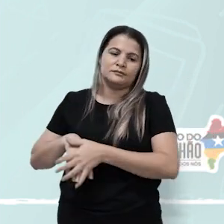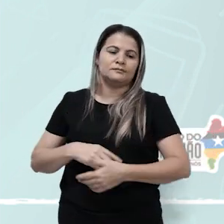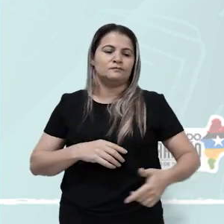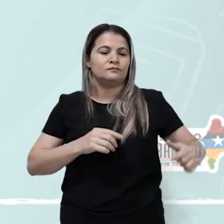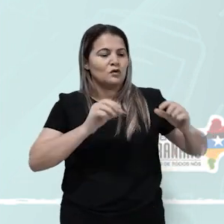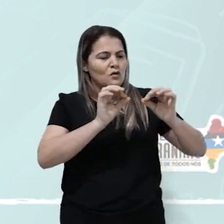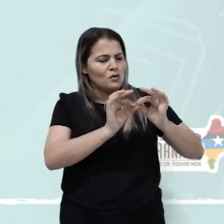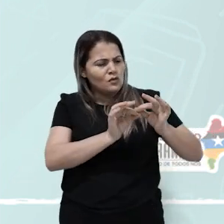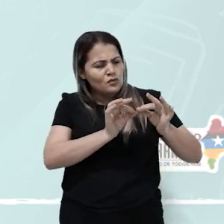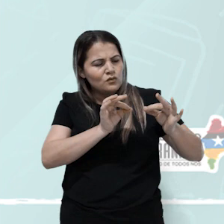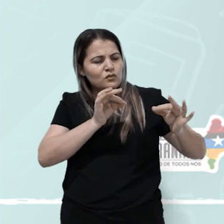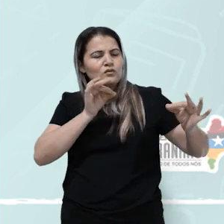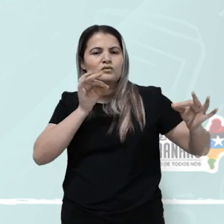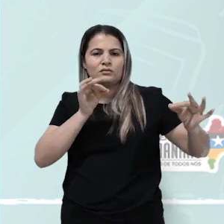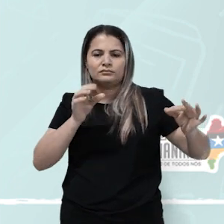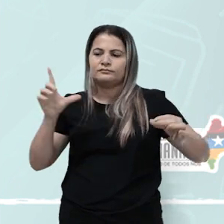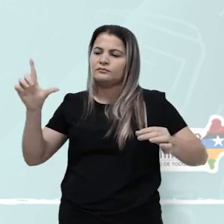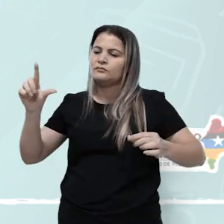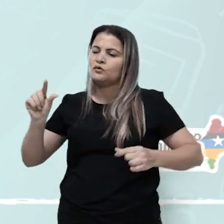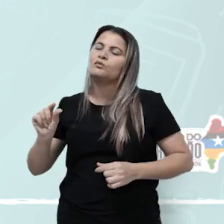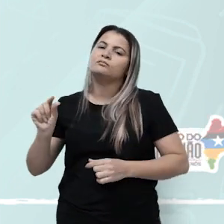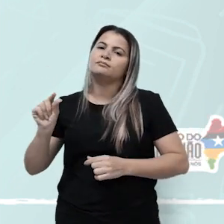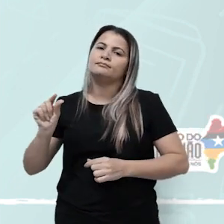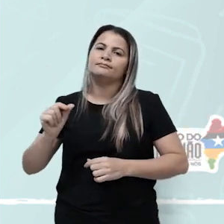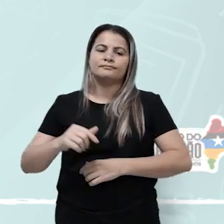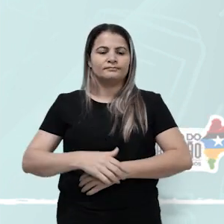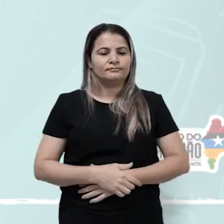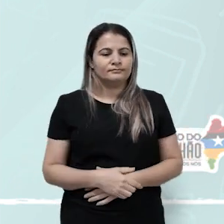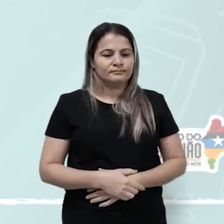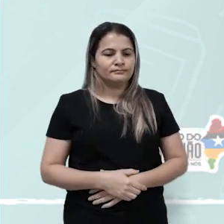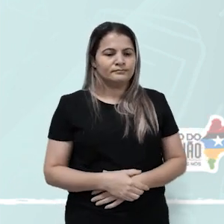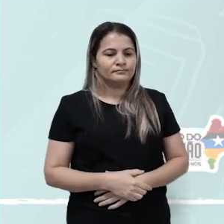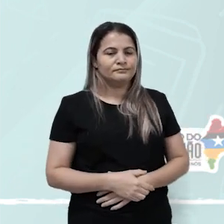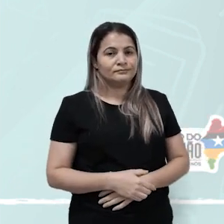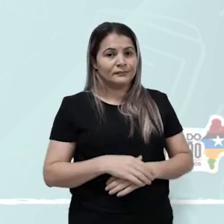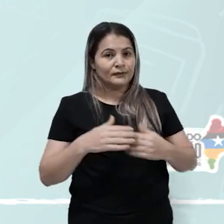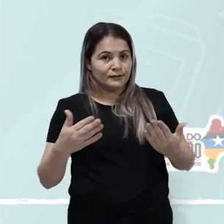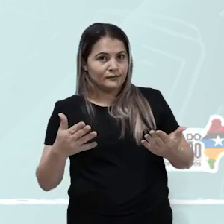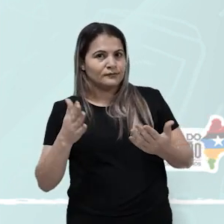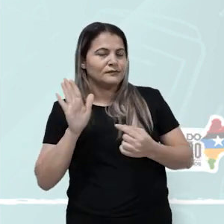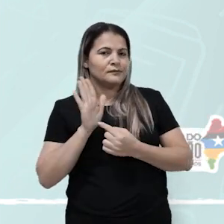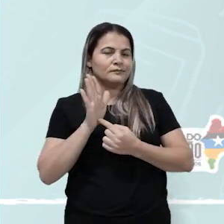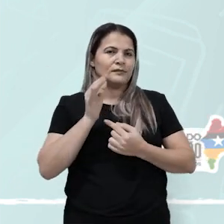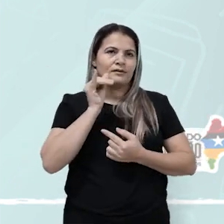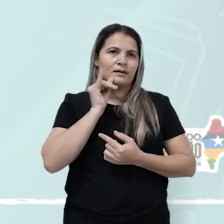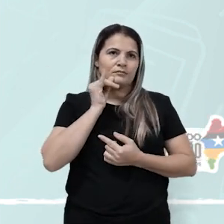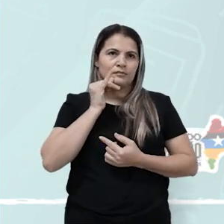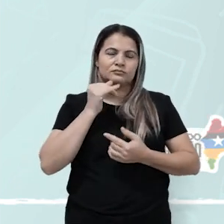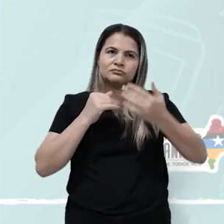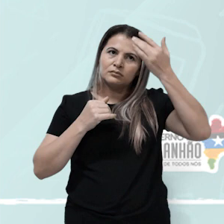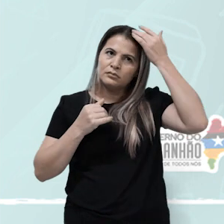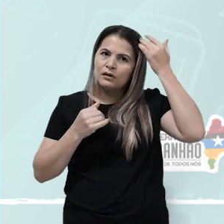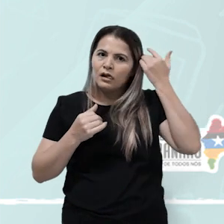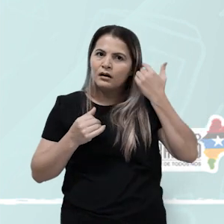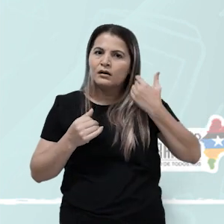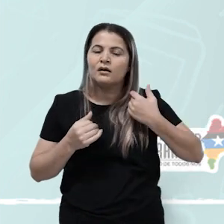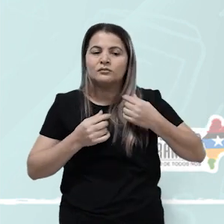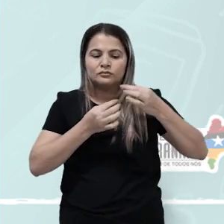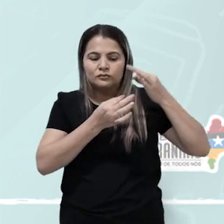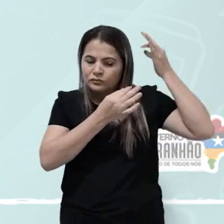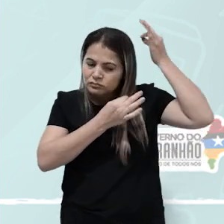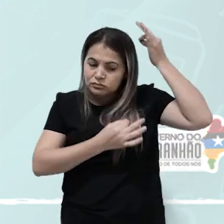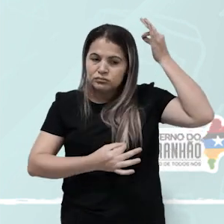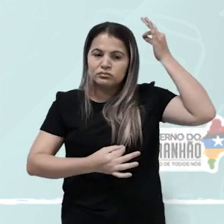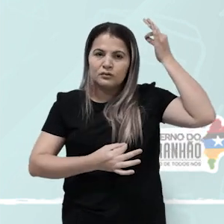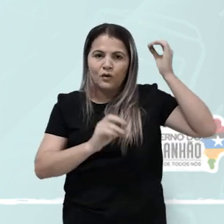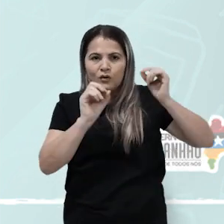Long, longo. Short, curto, tá? Então, você vai descrever o cabelo. Long hair, short hair.